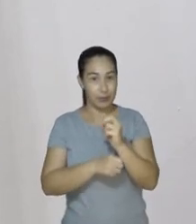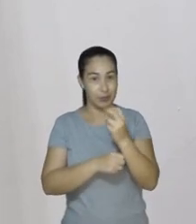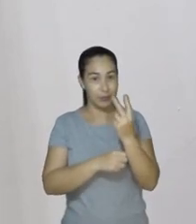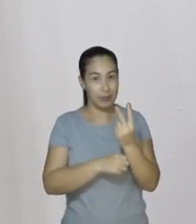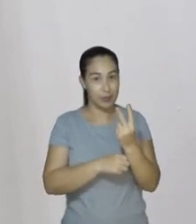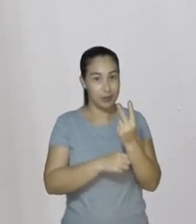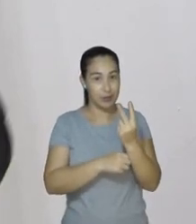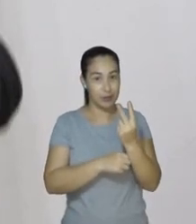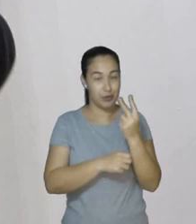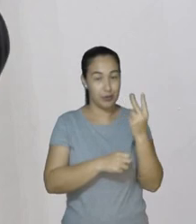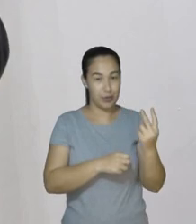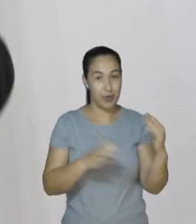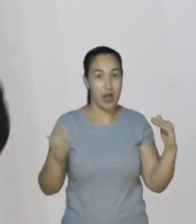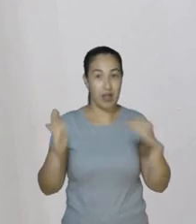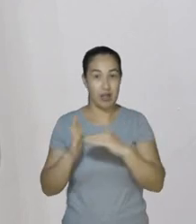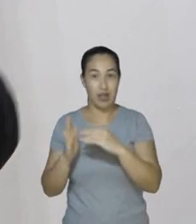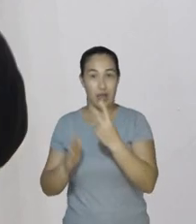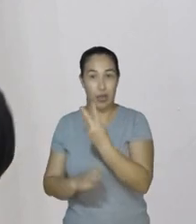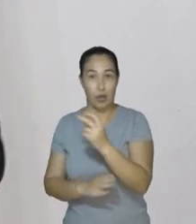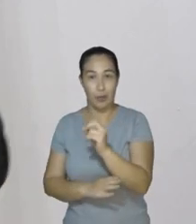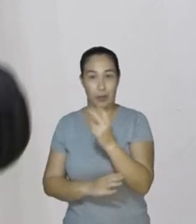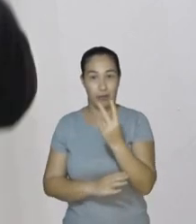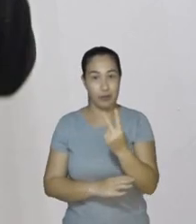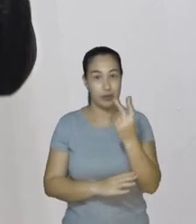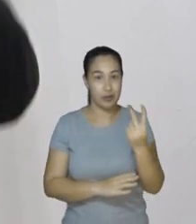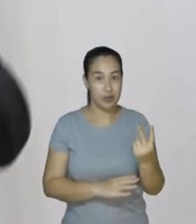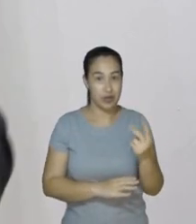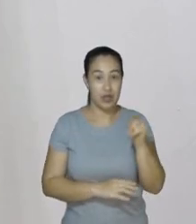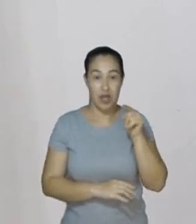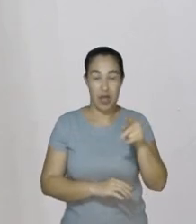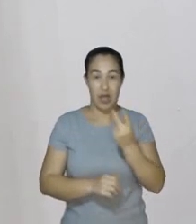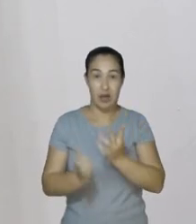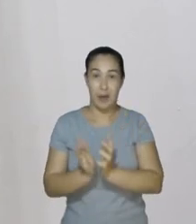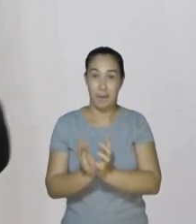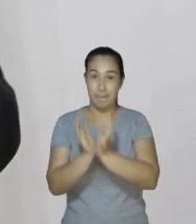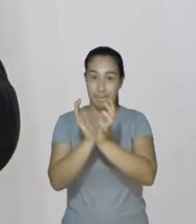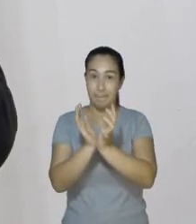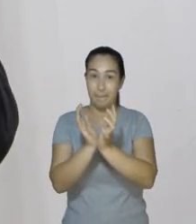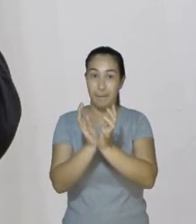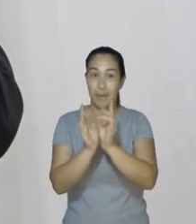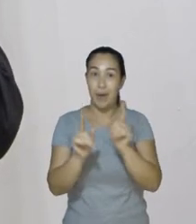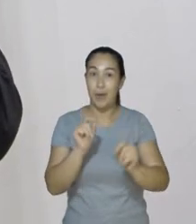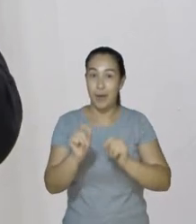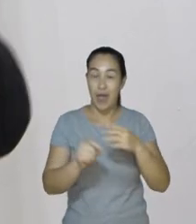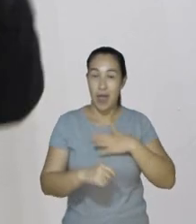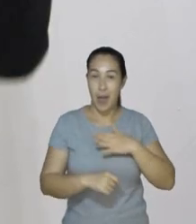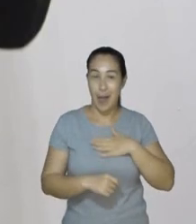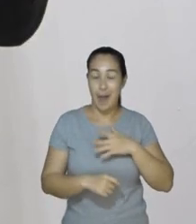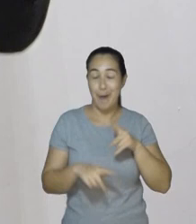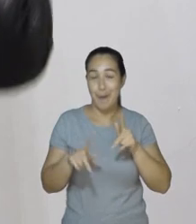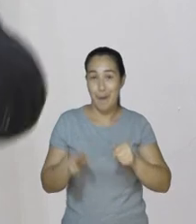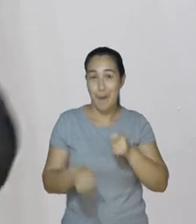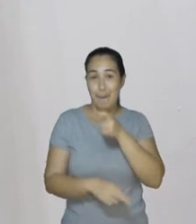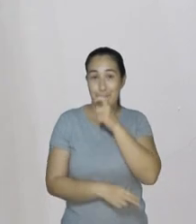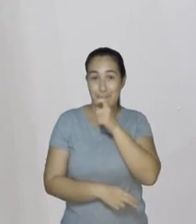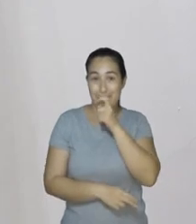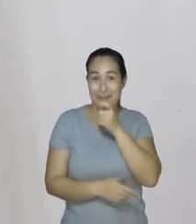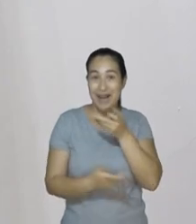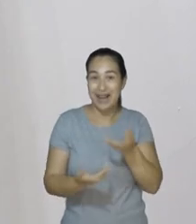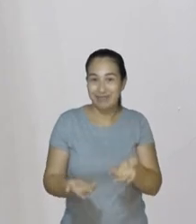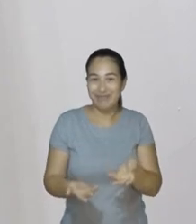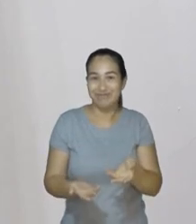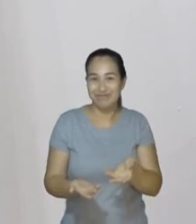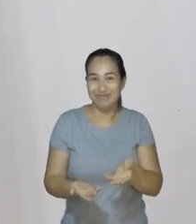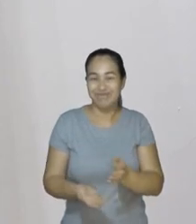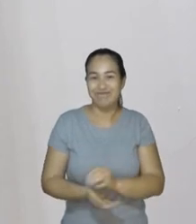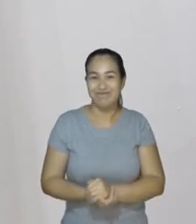da UNALI, esse troféu aqui, que pelo regimento, e a Tassi, que eu digo que eu sou o pai que gerou, e a Tassi, que trabalha na UNALI,